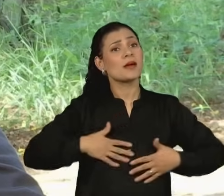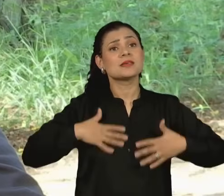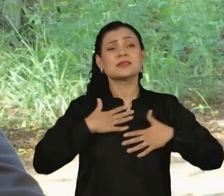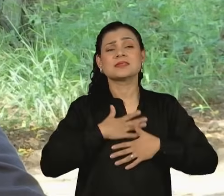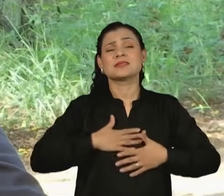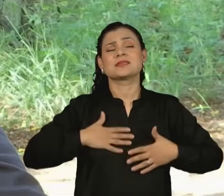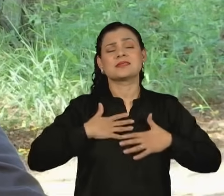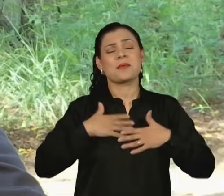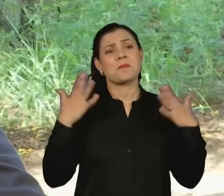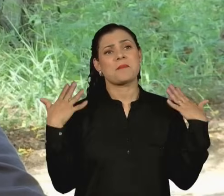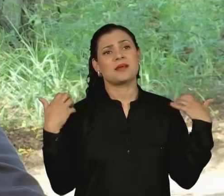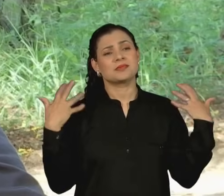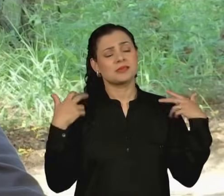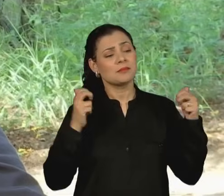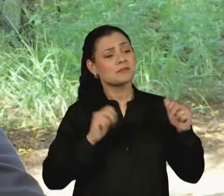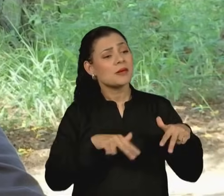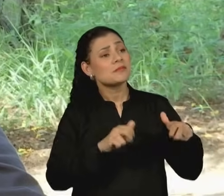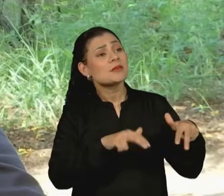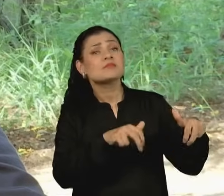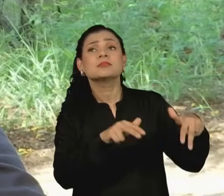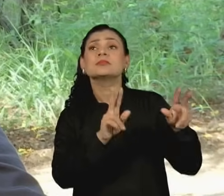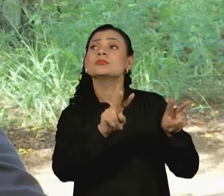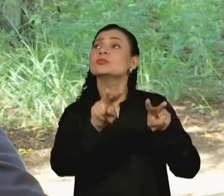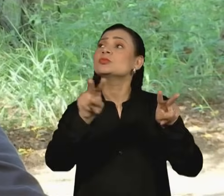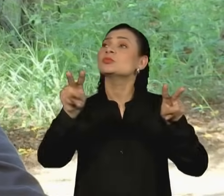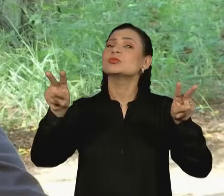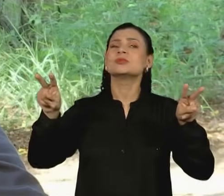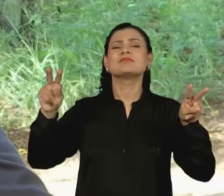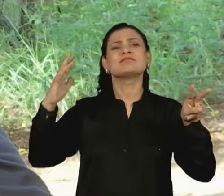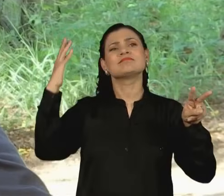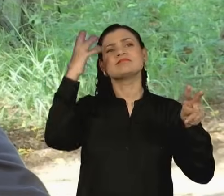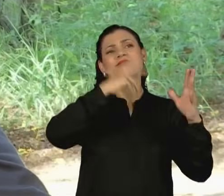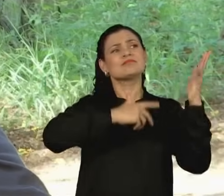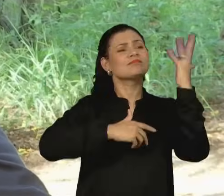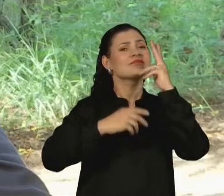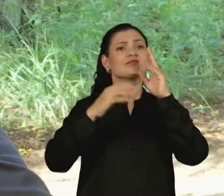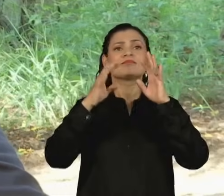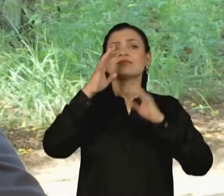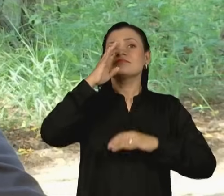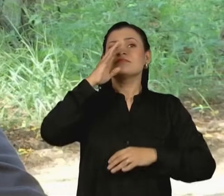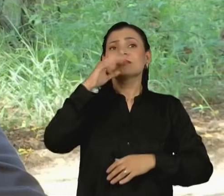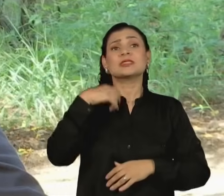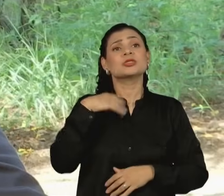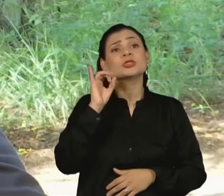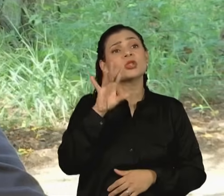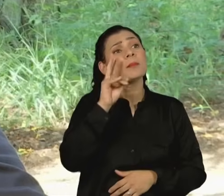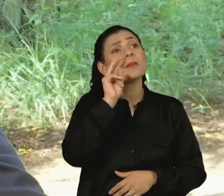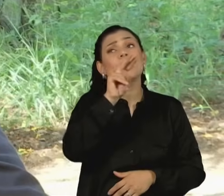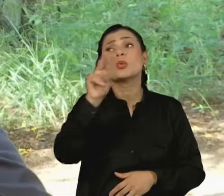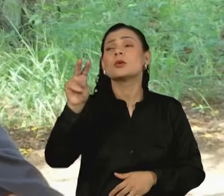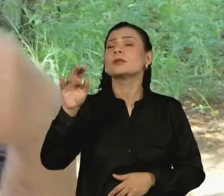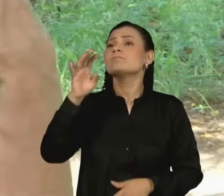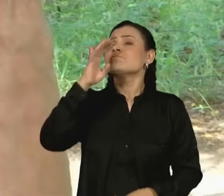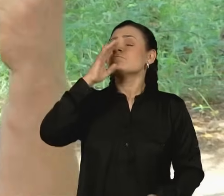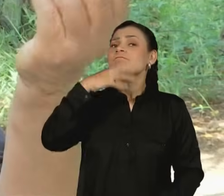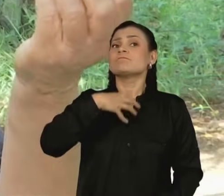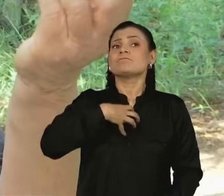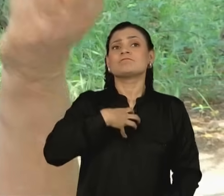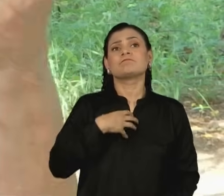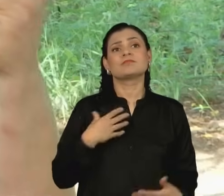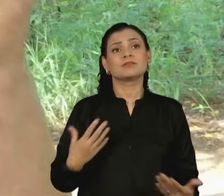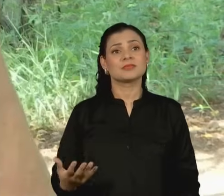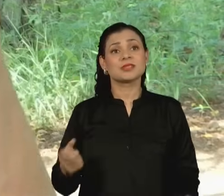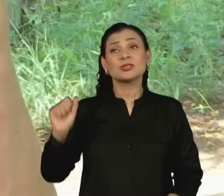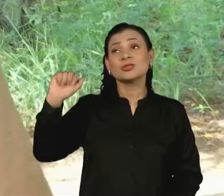maravilha. Existem paisagens lá que eu ia até lá só para olhar aquilo, prazer nascer do